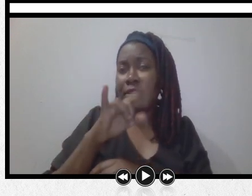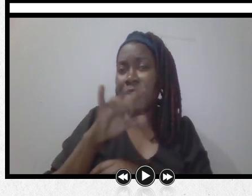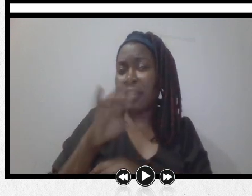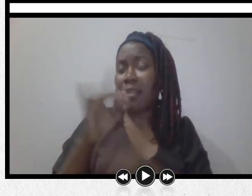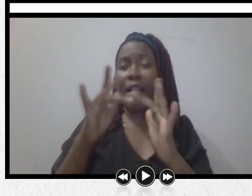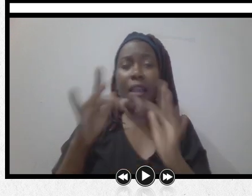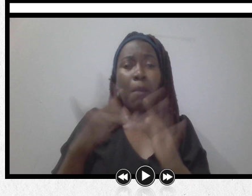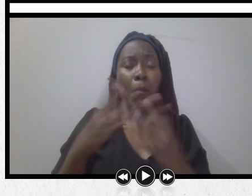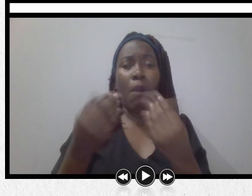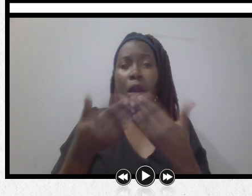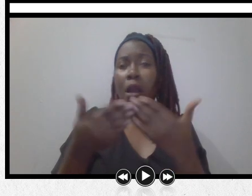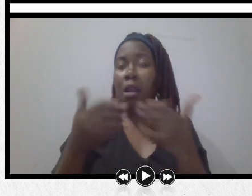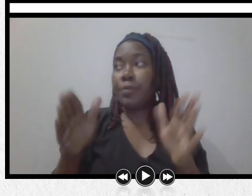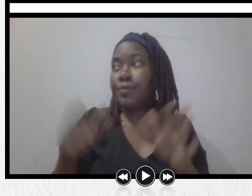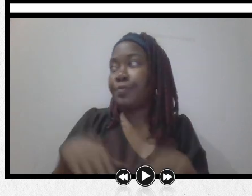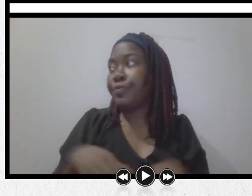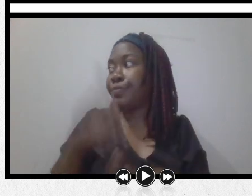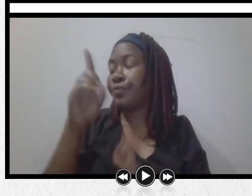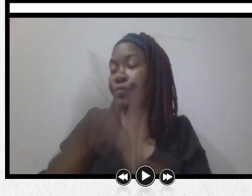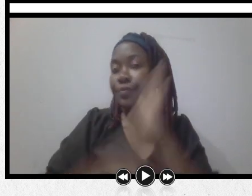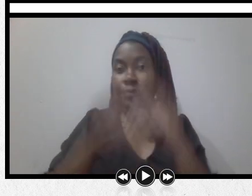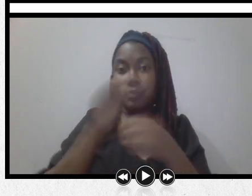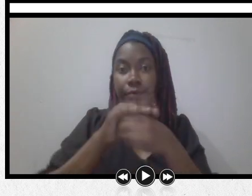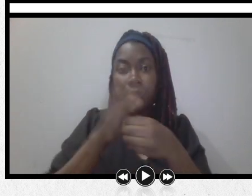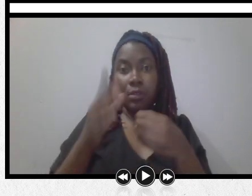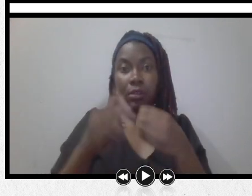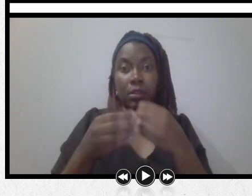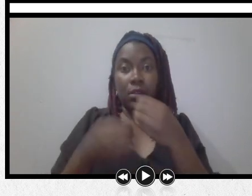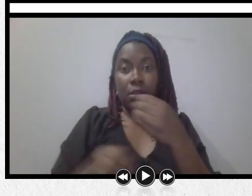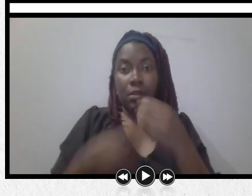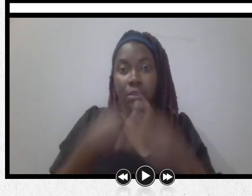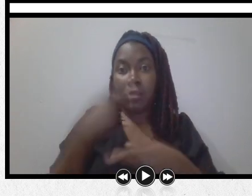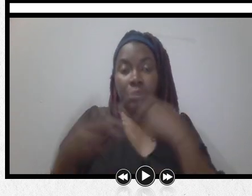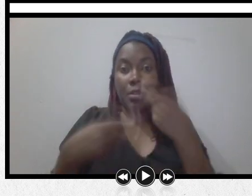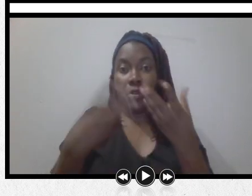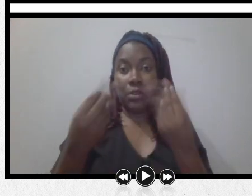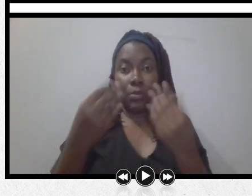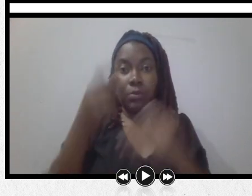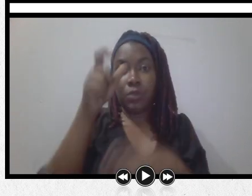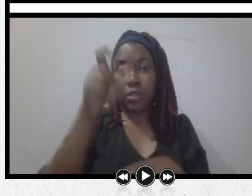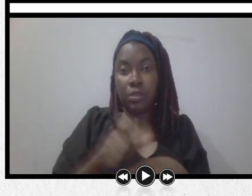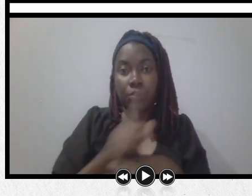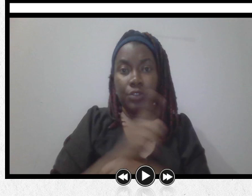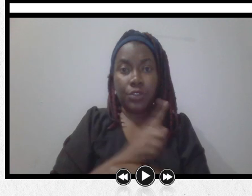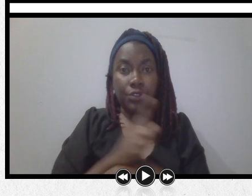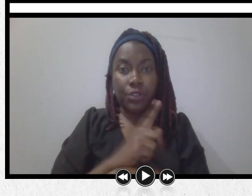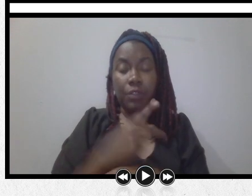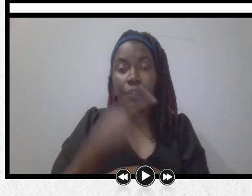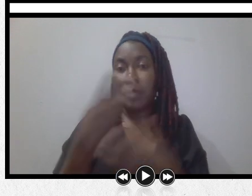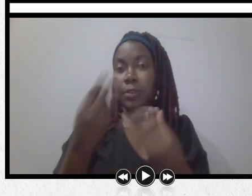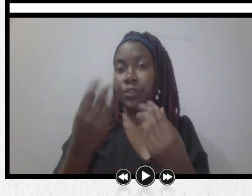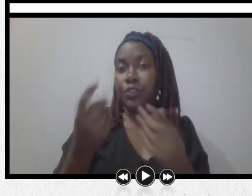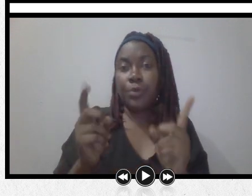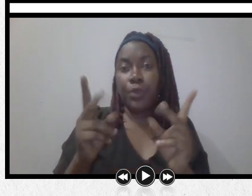bastante abrangente sobre o direito do saneamento. Vai falar bastante sobre os modelos de gestão, vai falar bastante sobre o que foi tratado